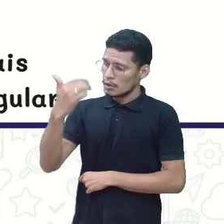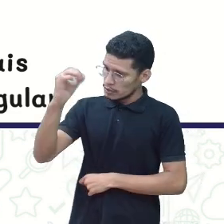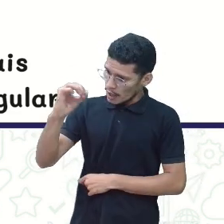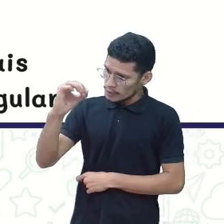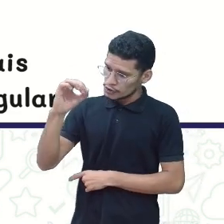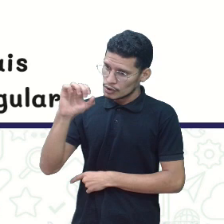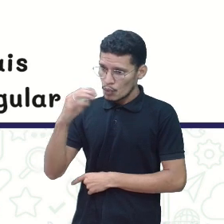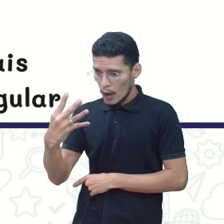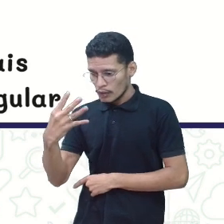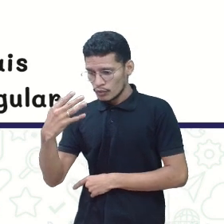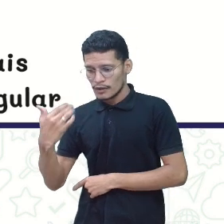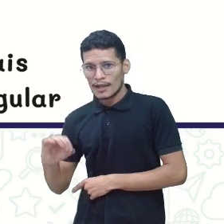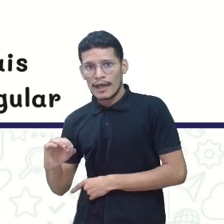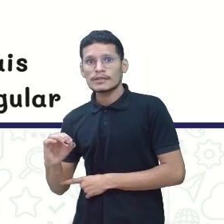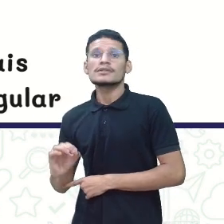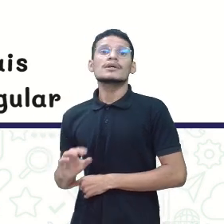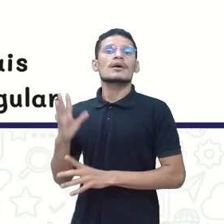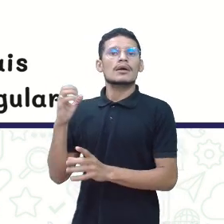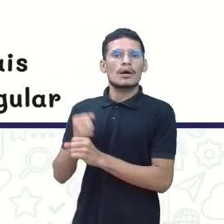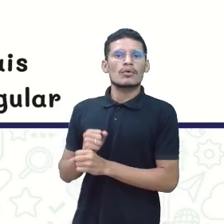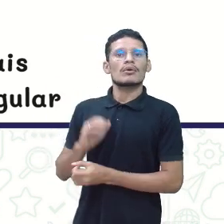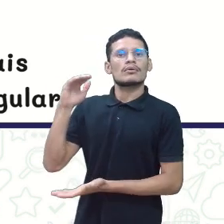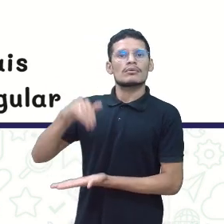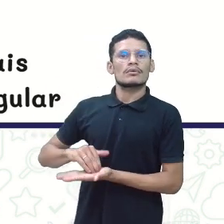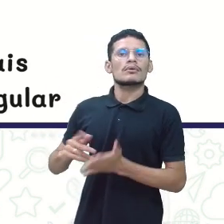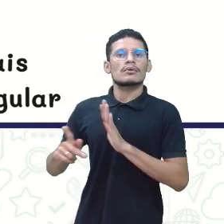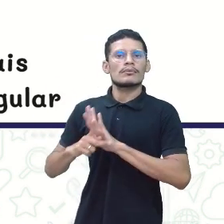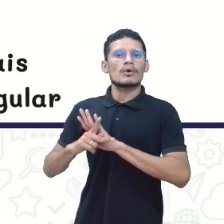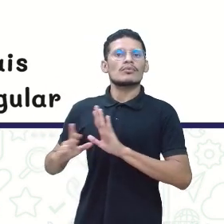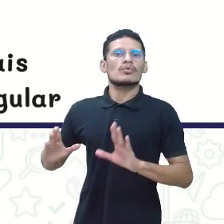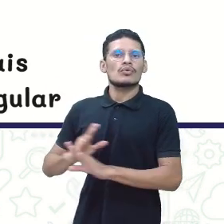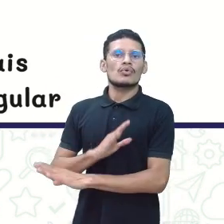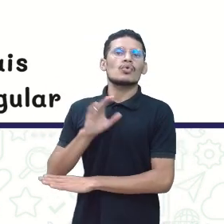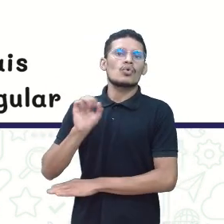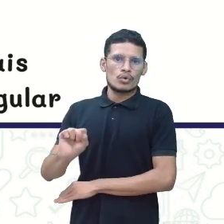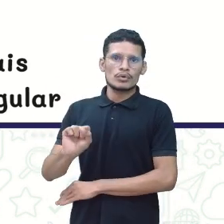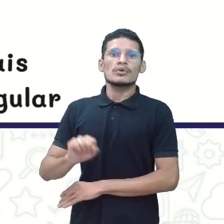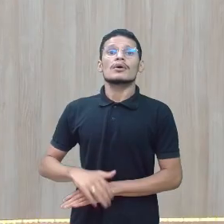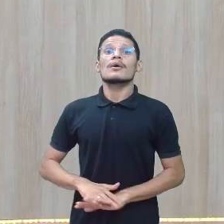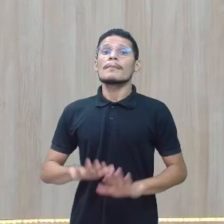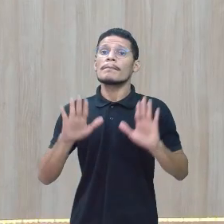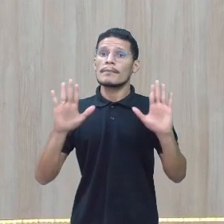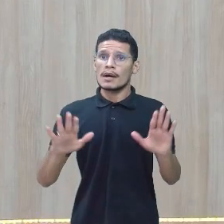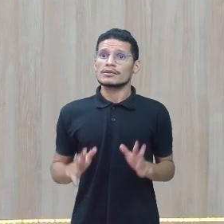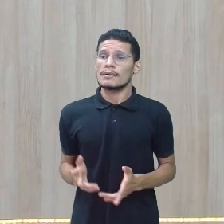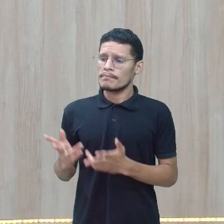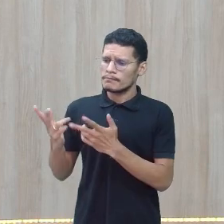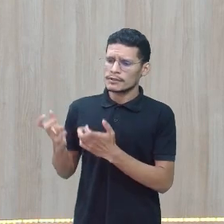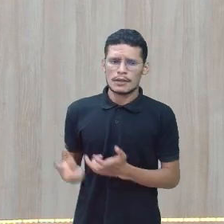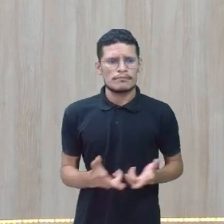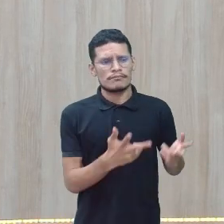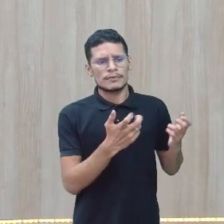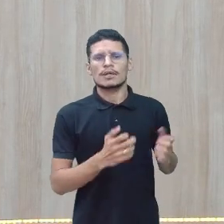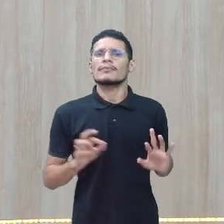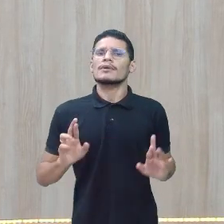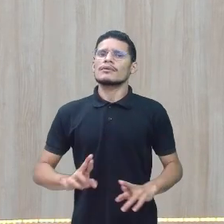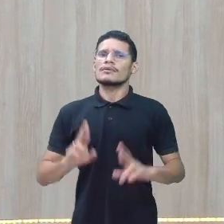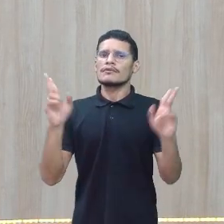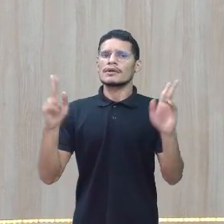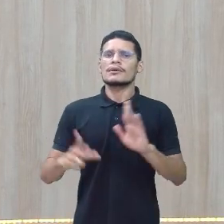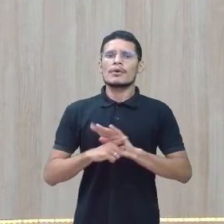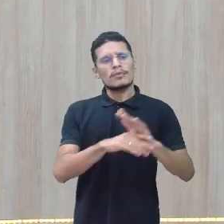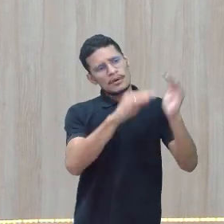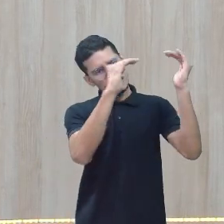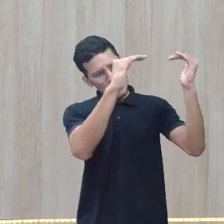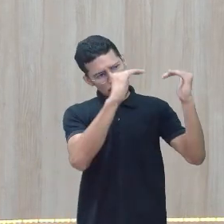10, 4 e 10. Se a gente calcular a média dele, também vai dar 8. Só que de cara eu consigo perceber a diferença entre a